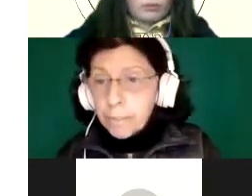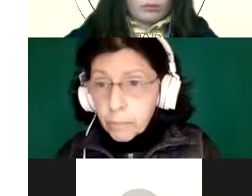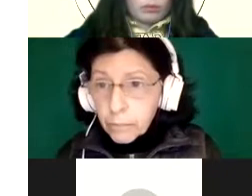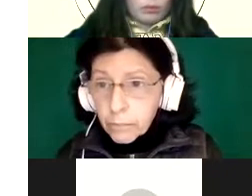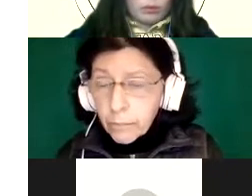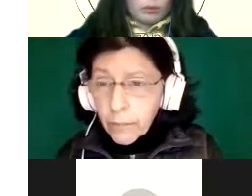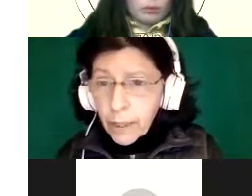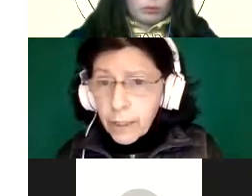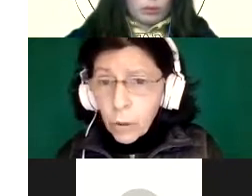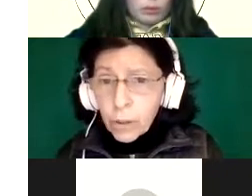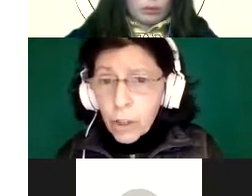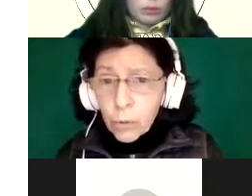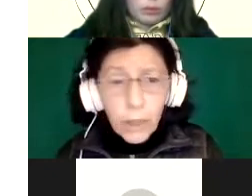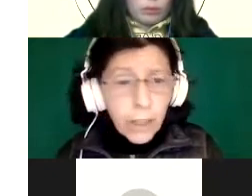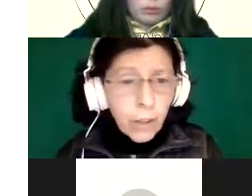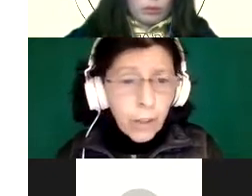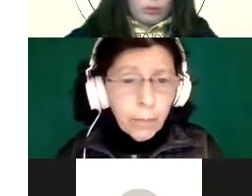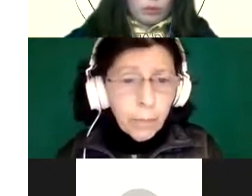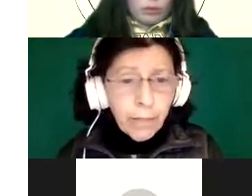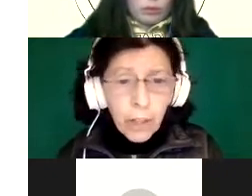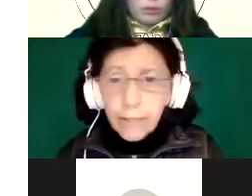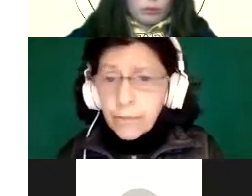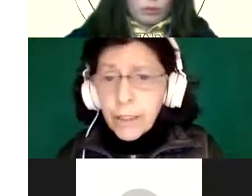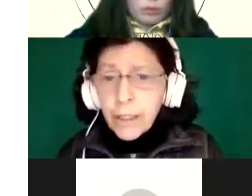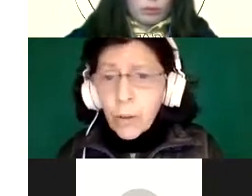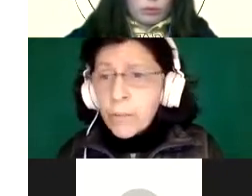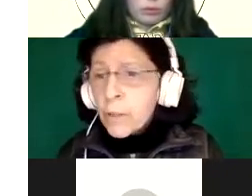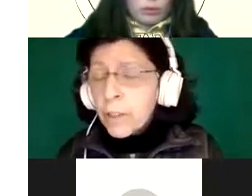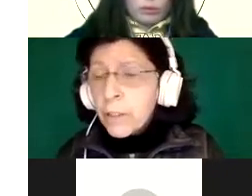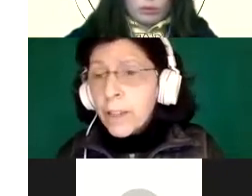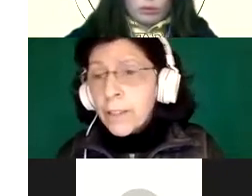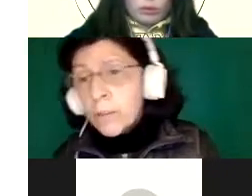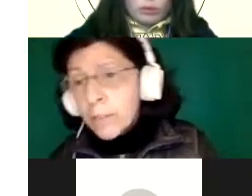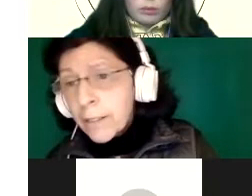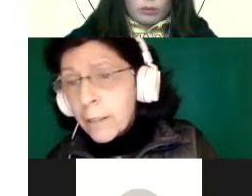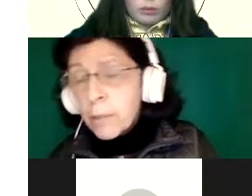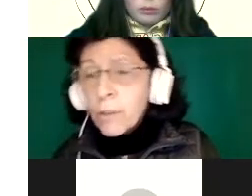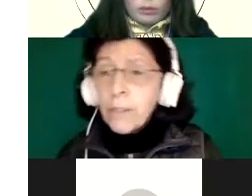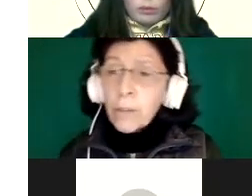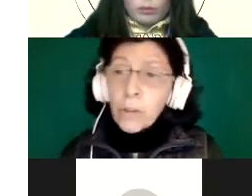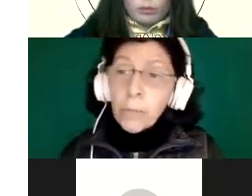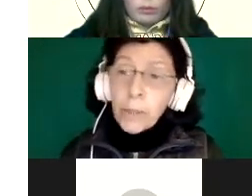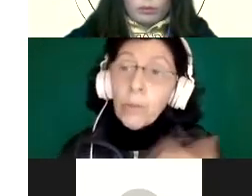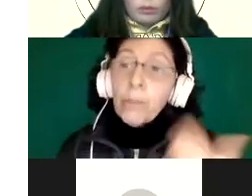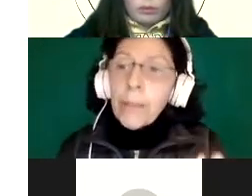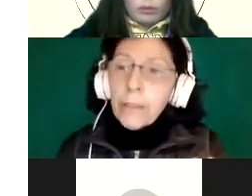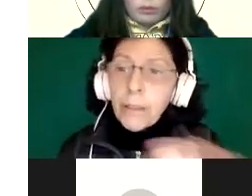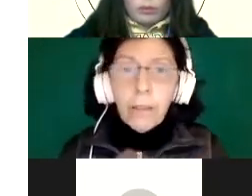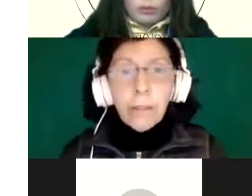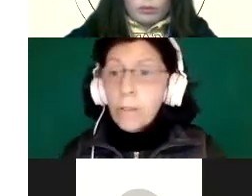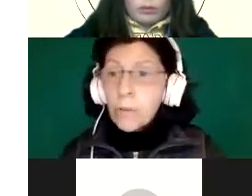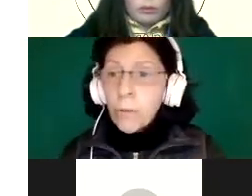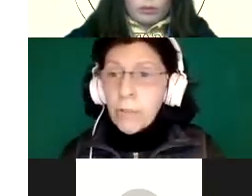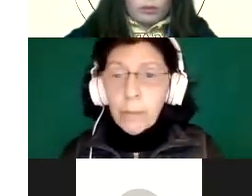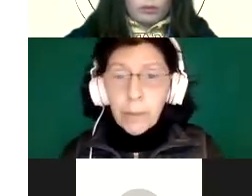emergem outras duas palavras-chave, conventos franciscanos e conventos arábicos, que têm a ver justamente com a temática